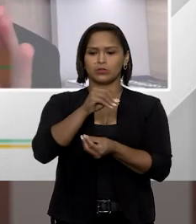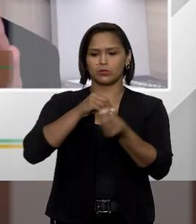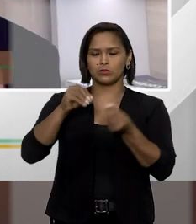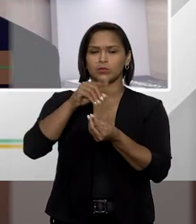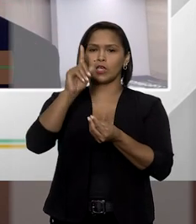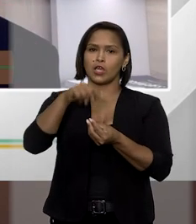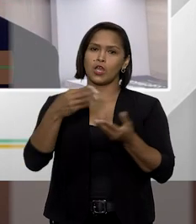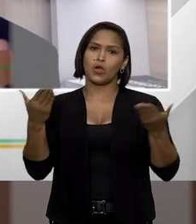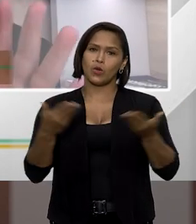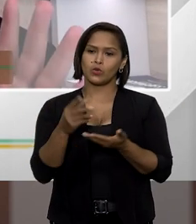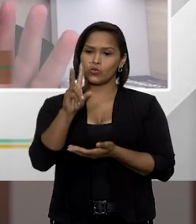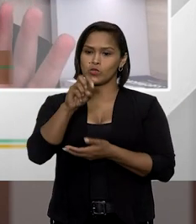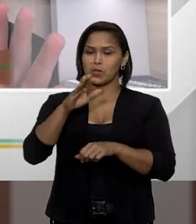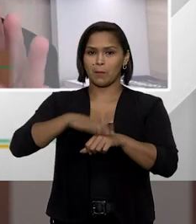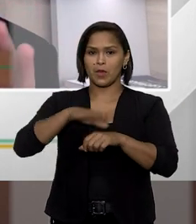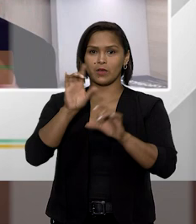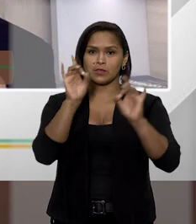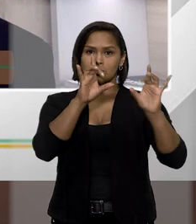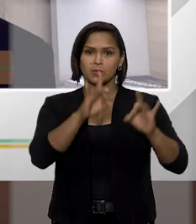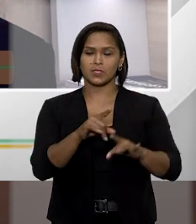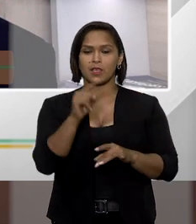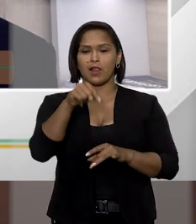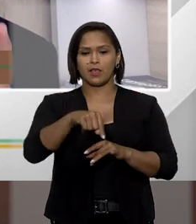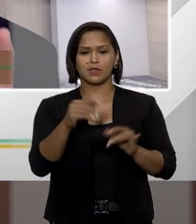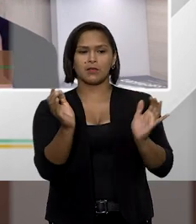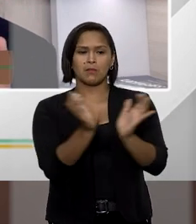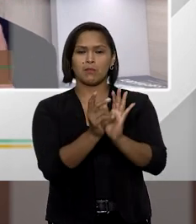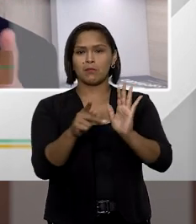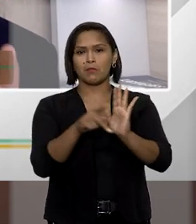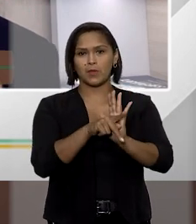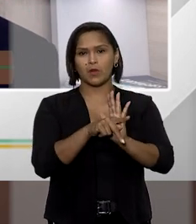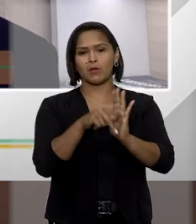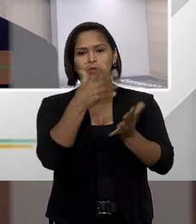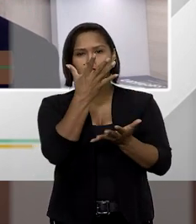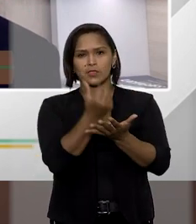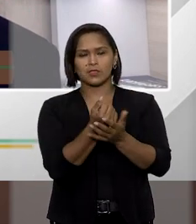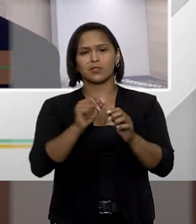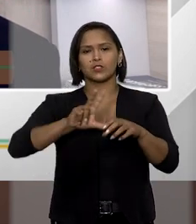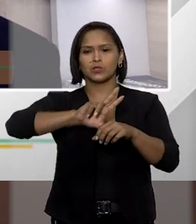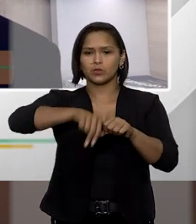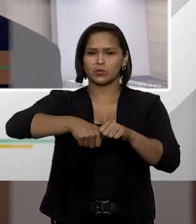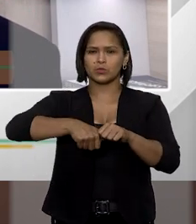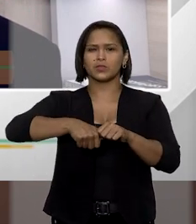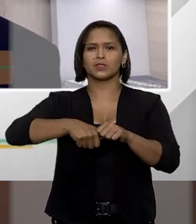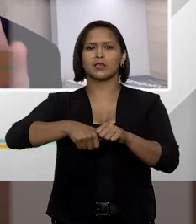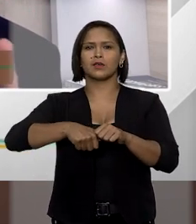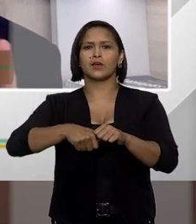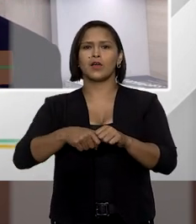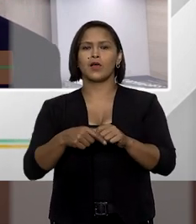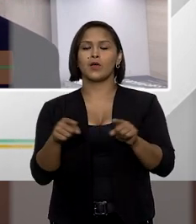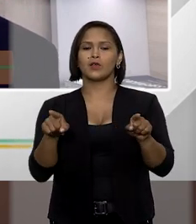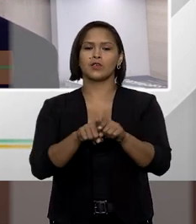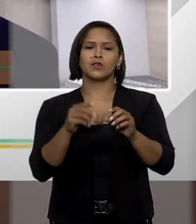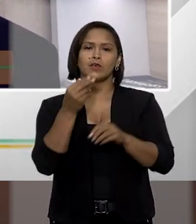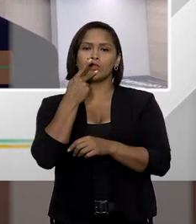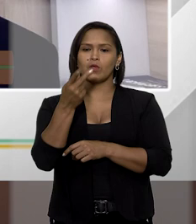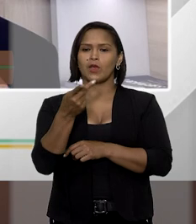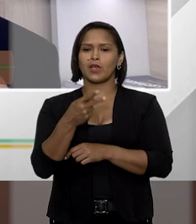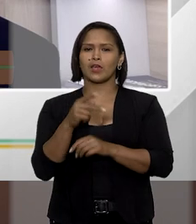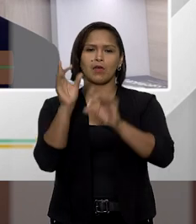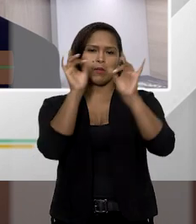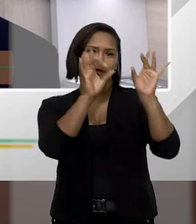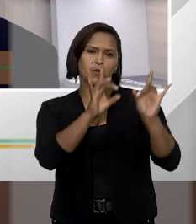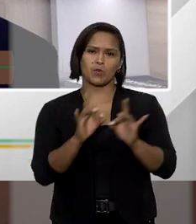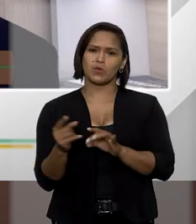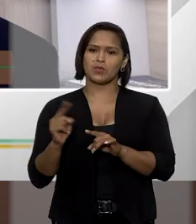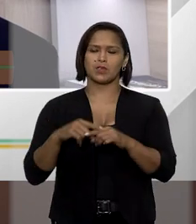eu reputo hoje como um dos cinco maiores especialistas nessa área de compliance e anticorrupção, e não é aqui jogando